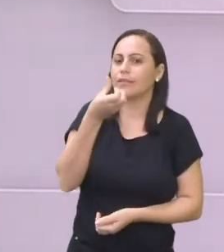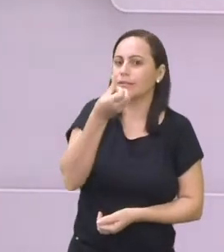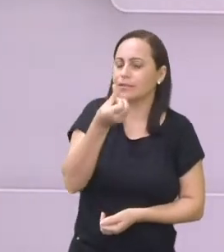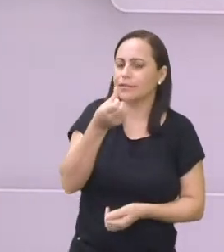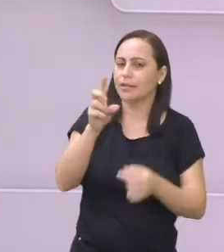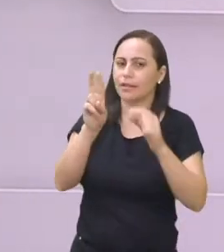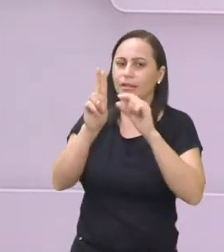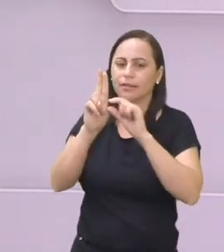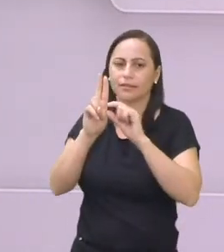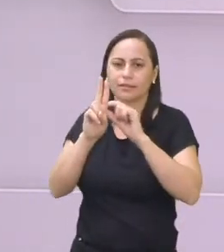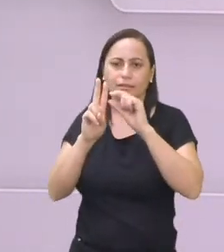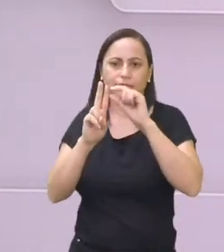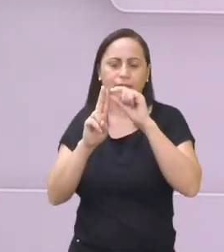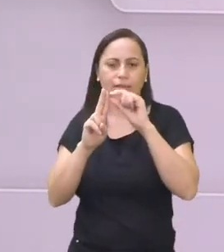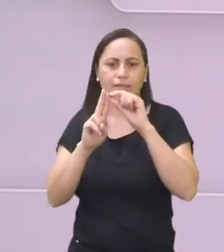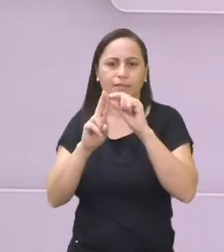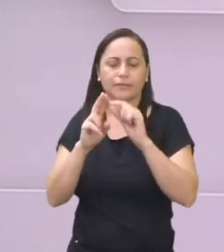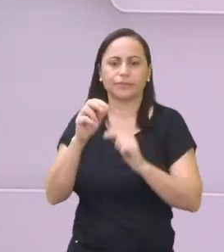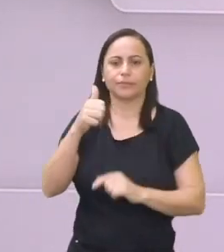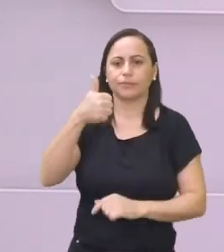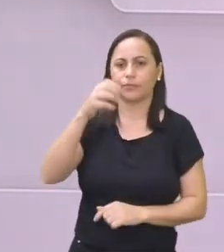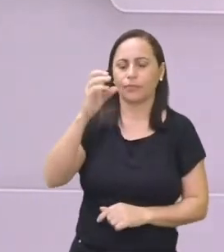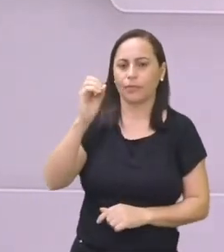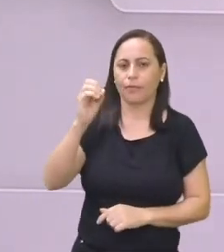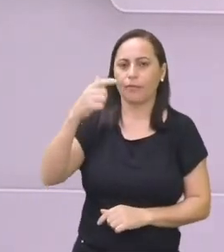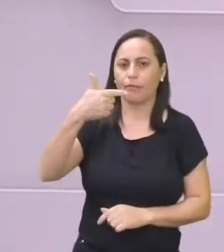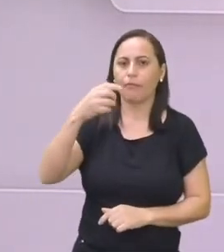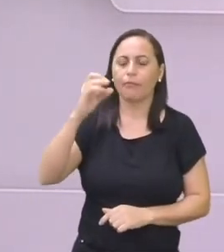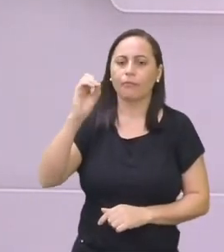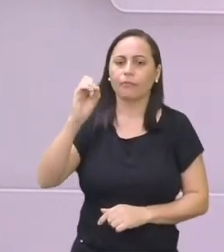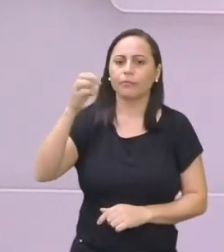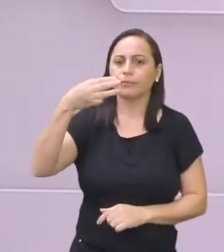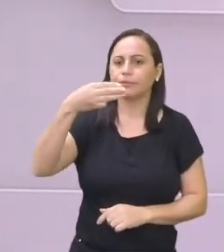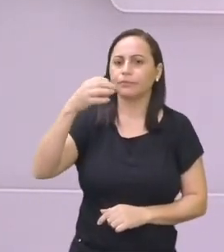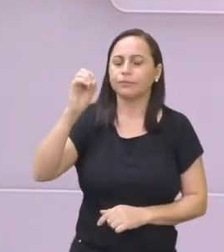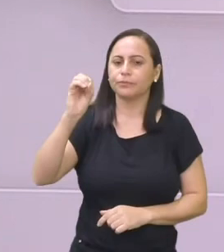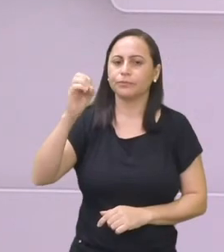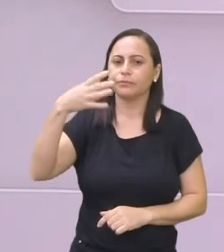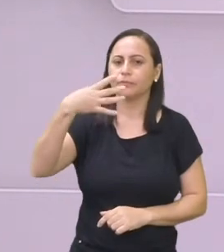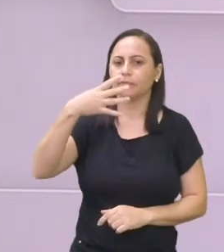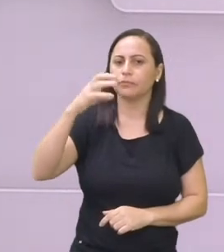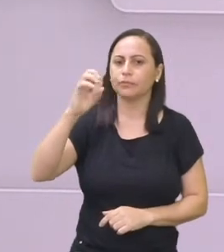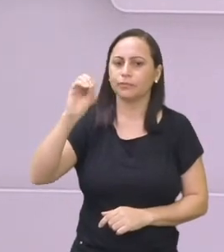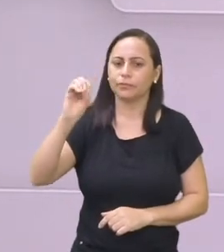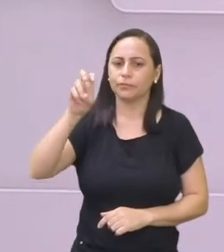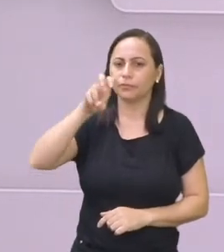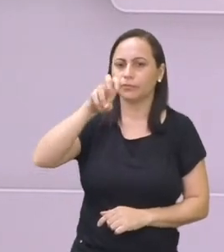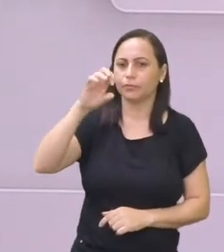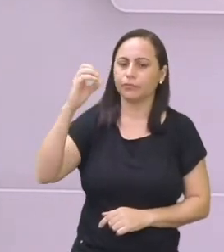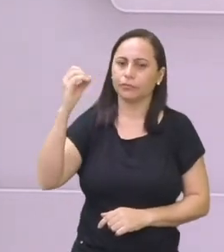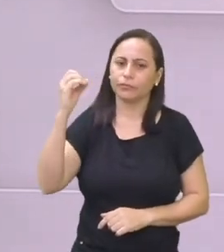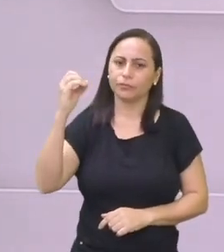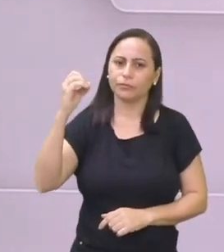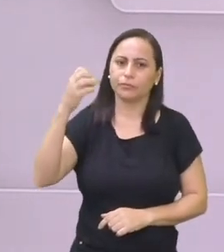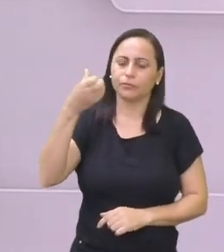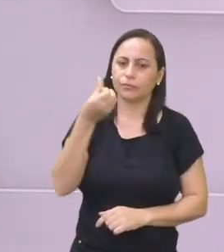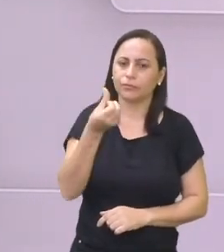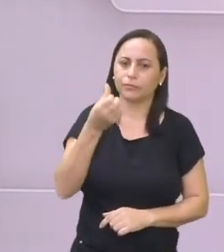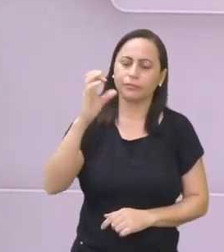ó. 10, 20, 30, 40,